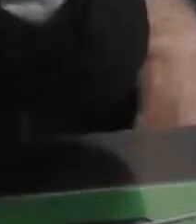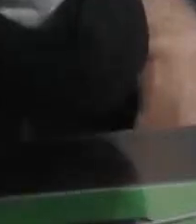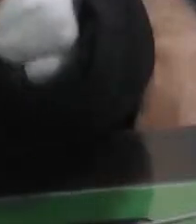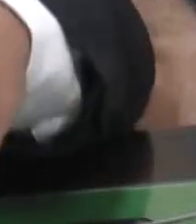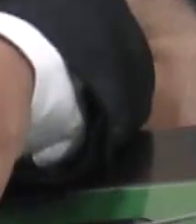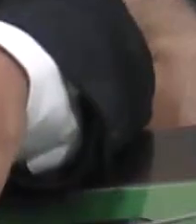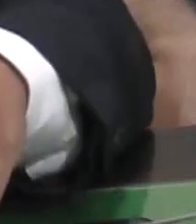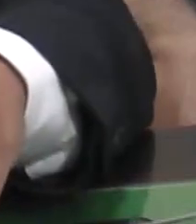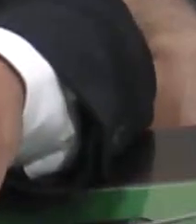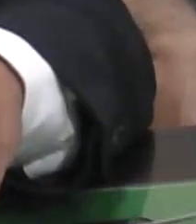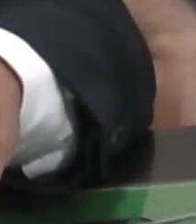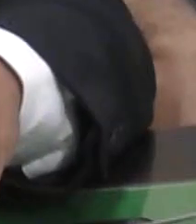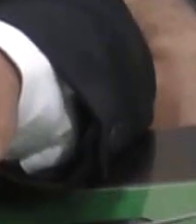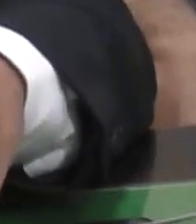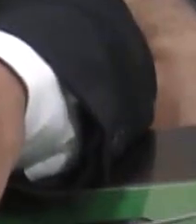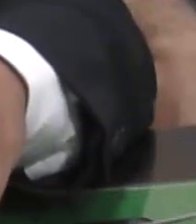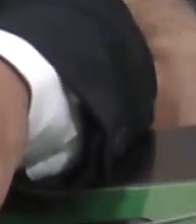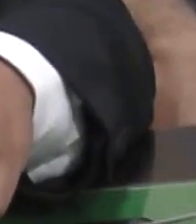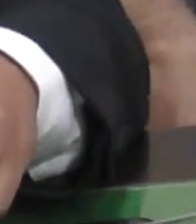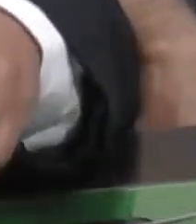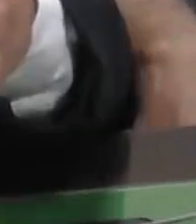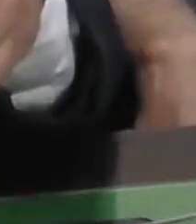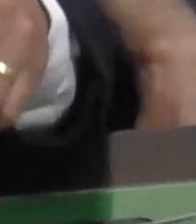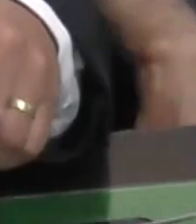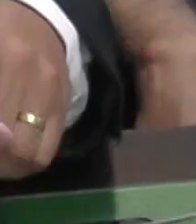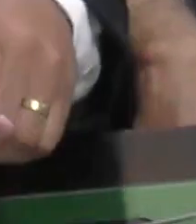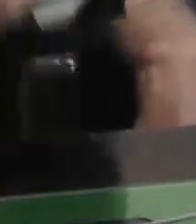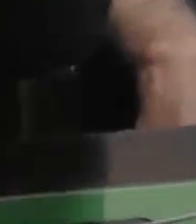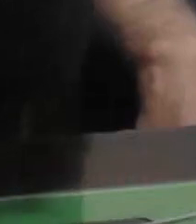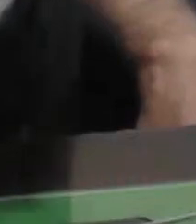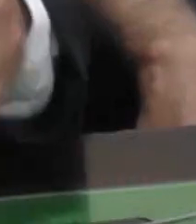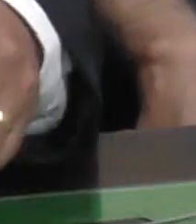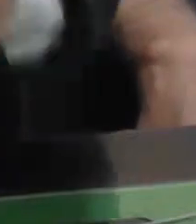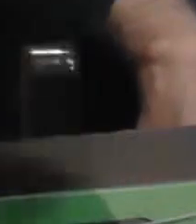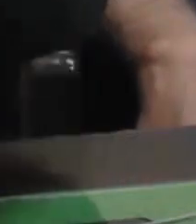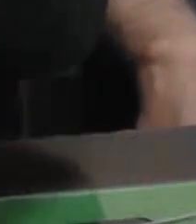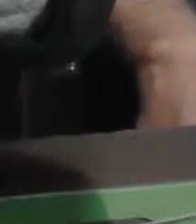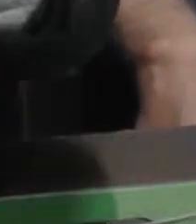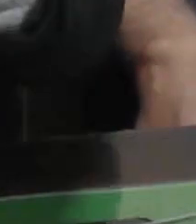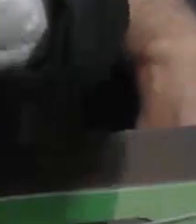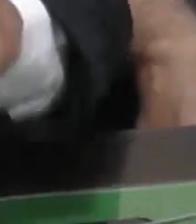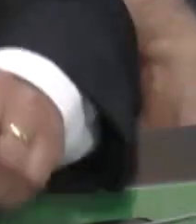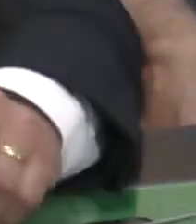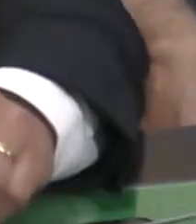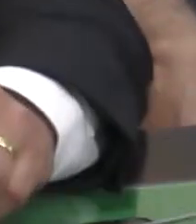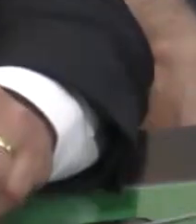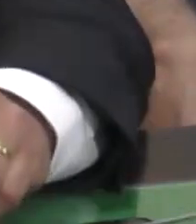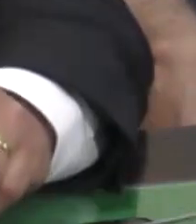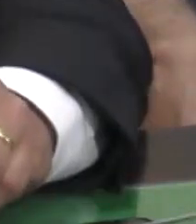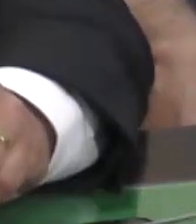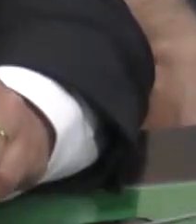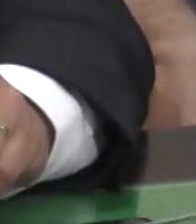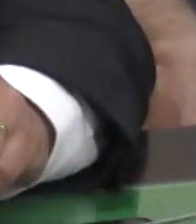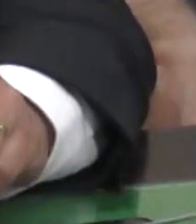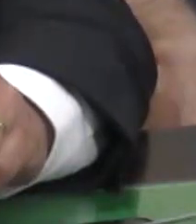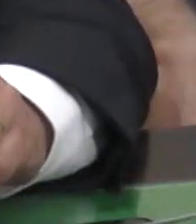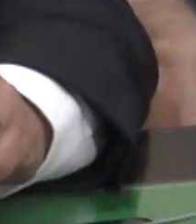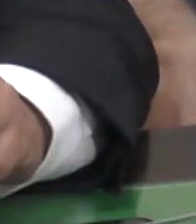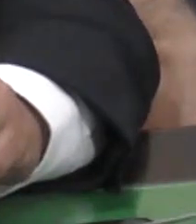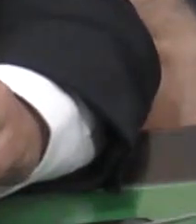e devemos agir nesse sentido, diante de um cenário desse, de um fato concreto, proclamado, volto a dizer, em